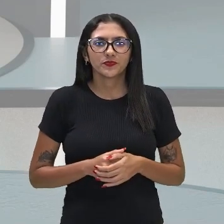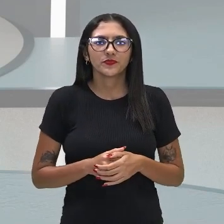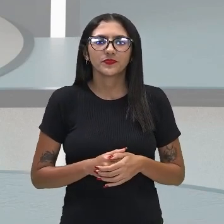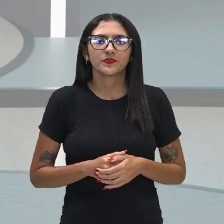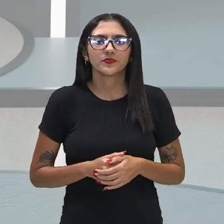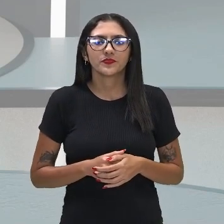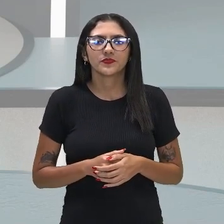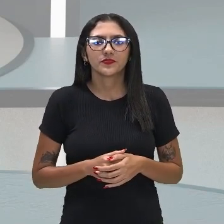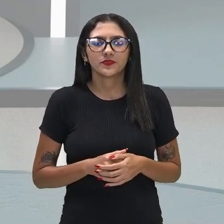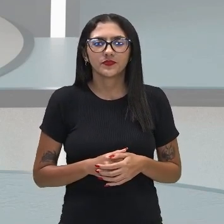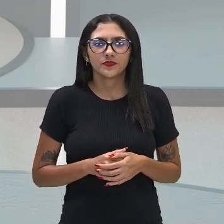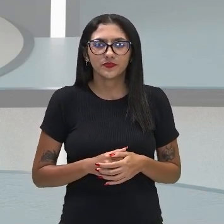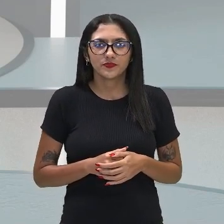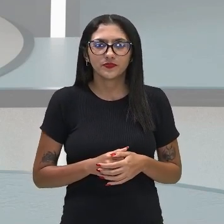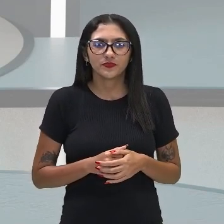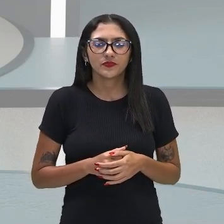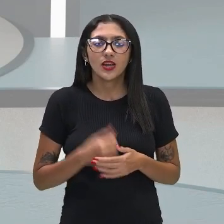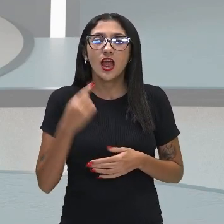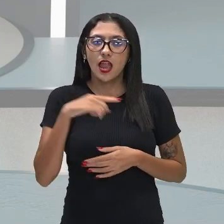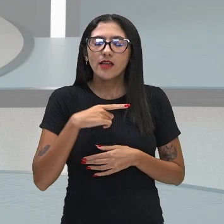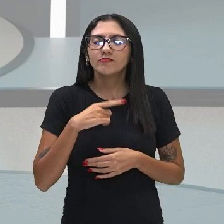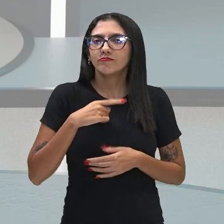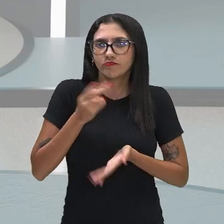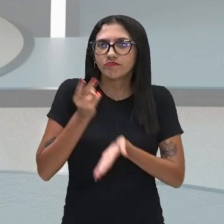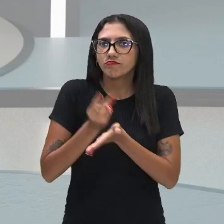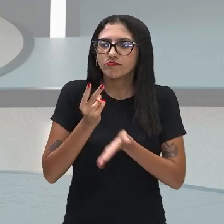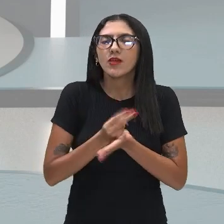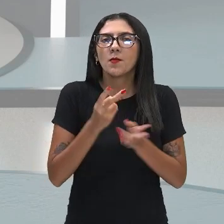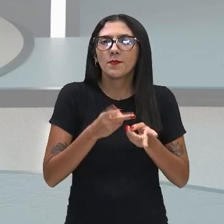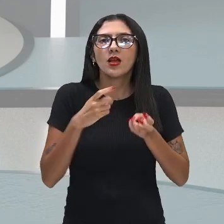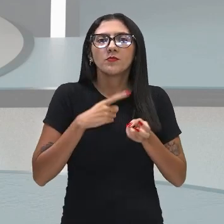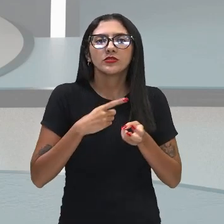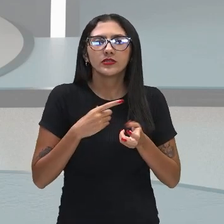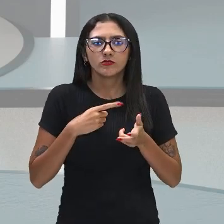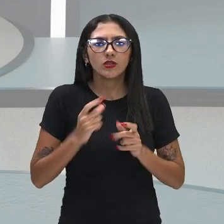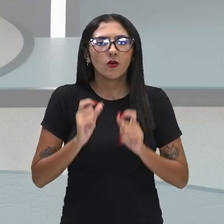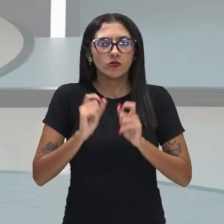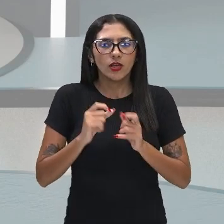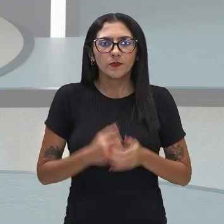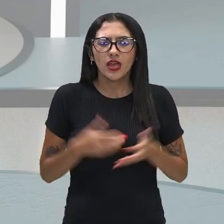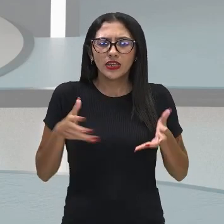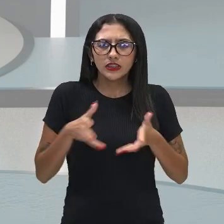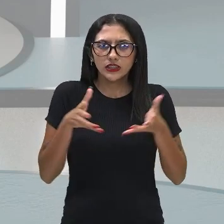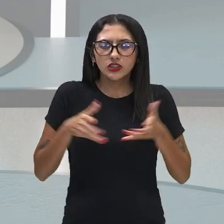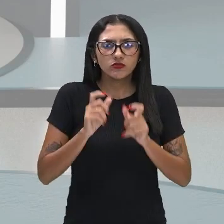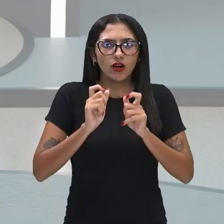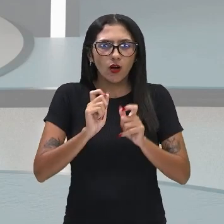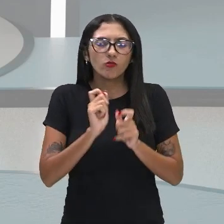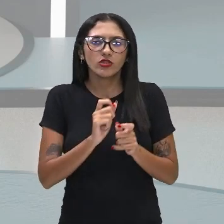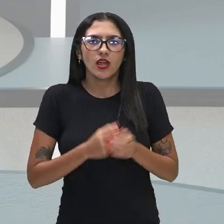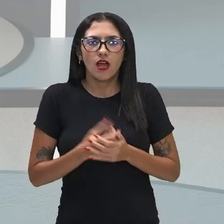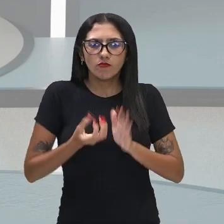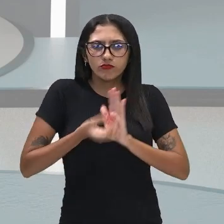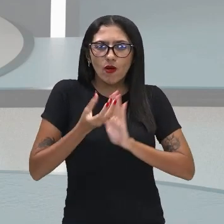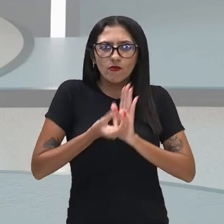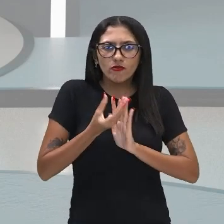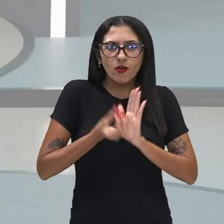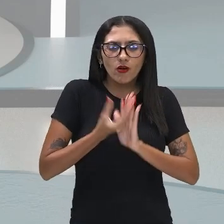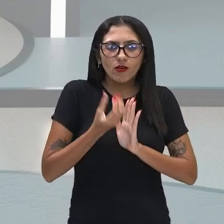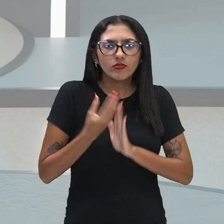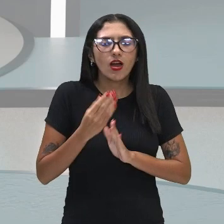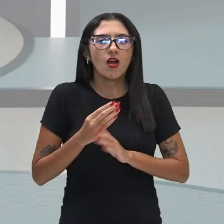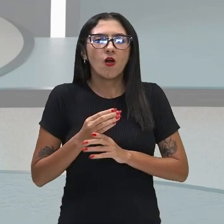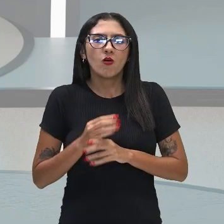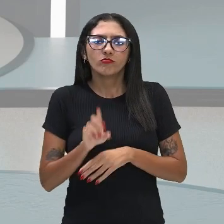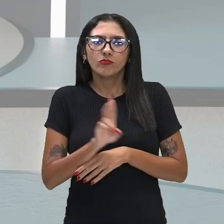vocês vão ver. É uma prática cada vez mais frequente para induzir essa produção, né? É a transfusão de